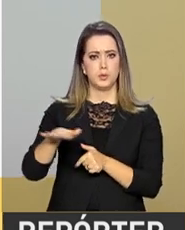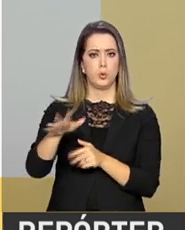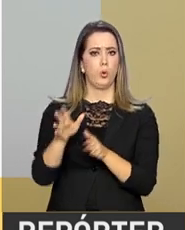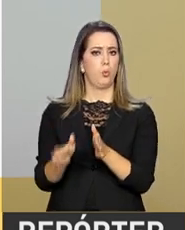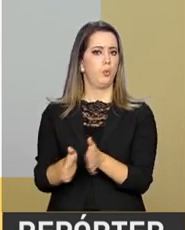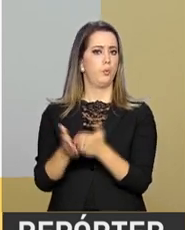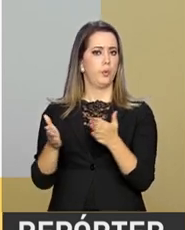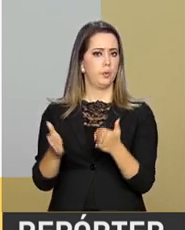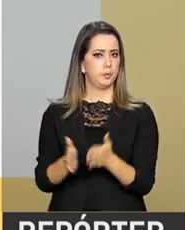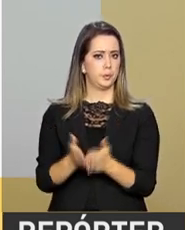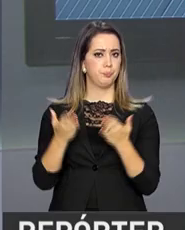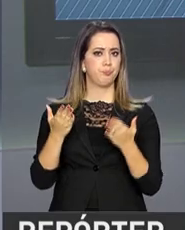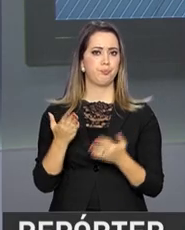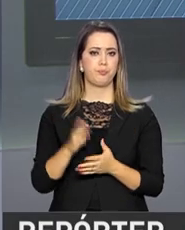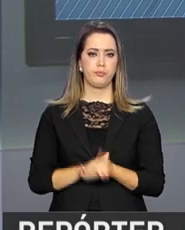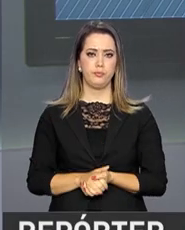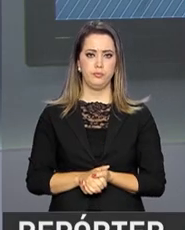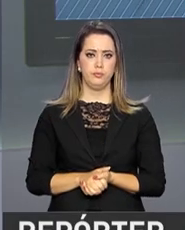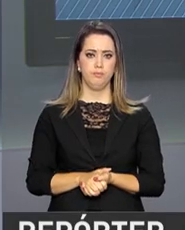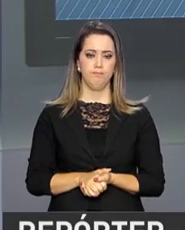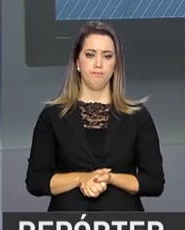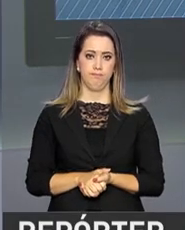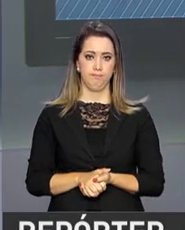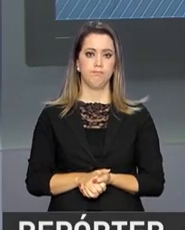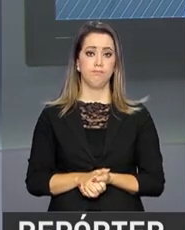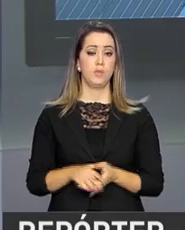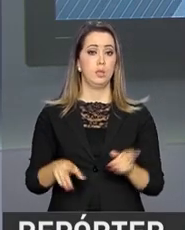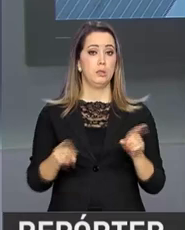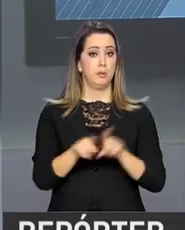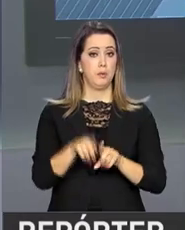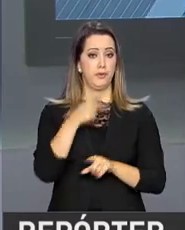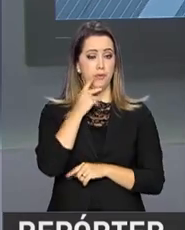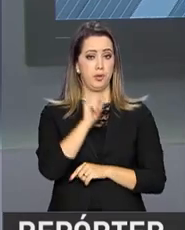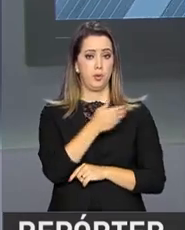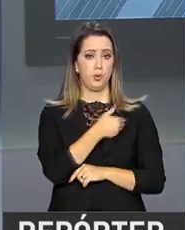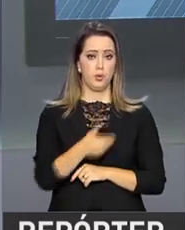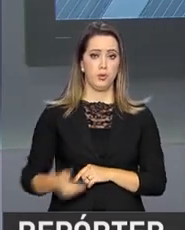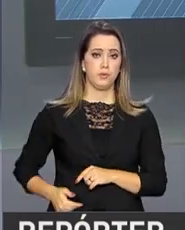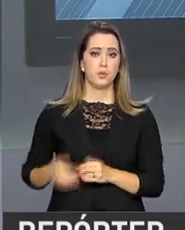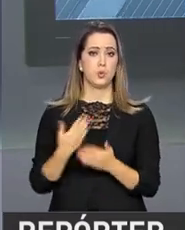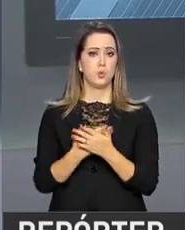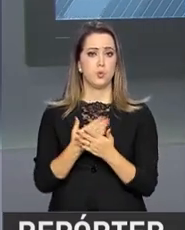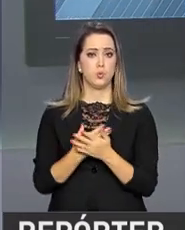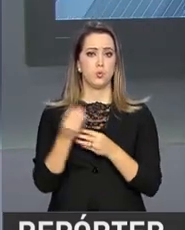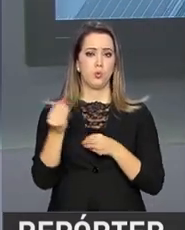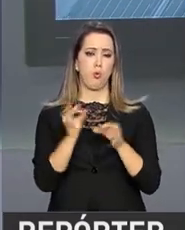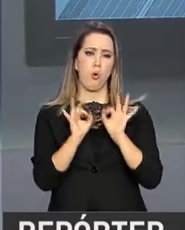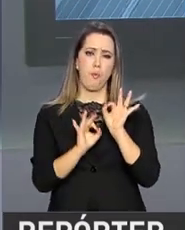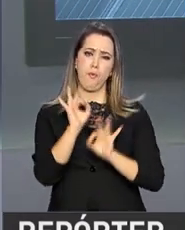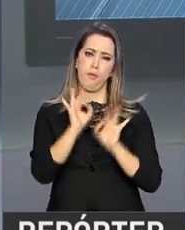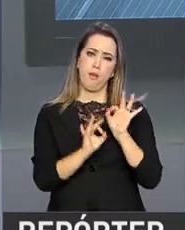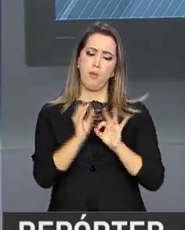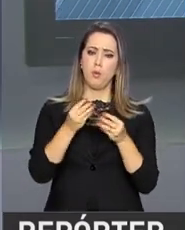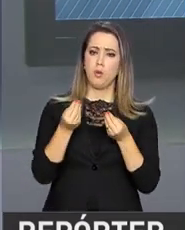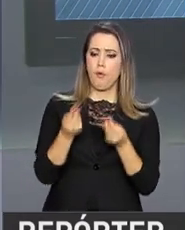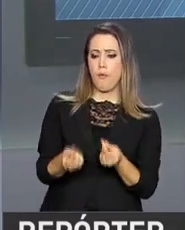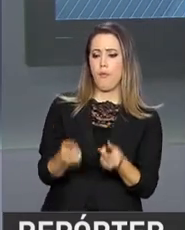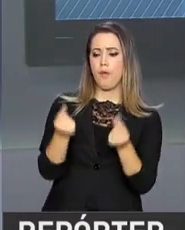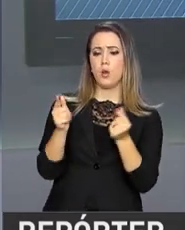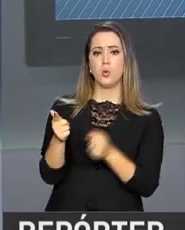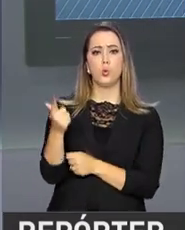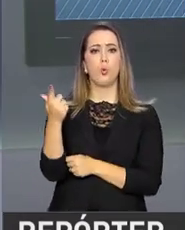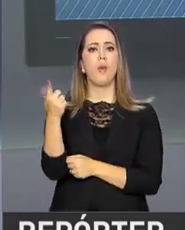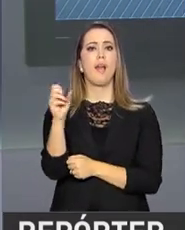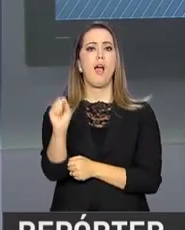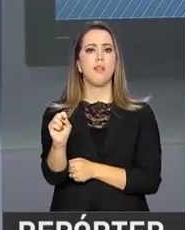reservados o presidente michel temer disse ainda que o governo estuda uma fórmula para que o preço do gás de cozinha